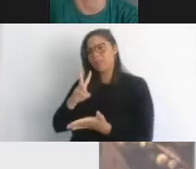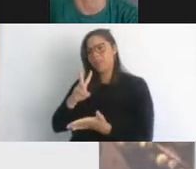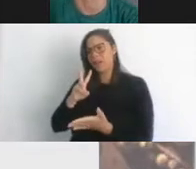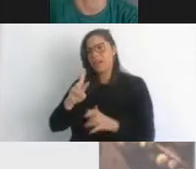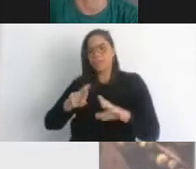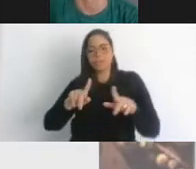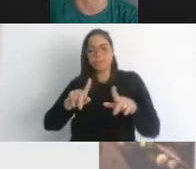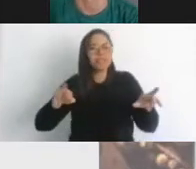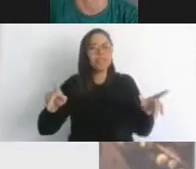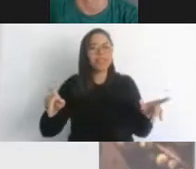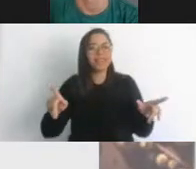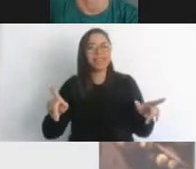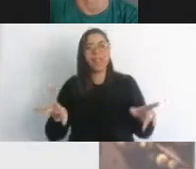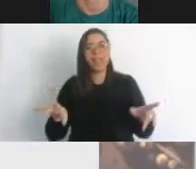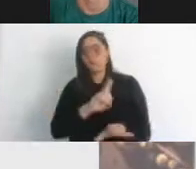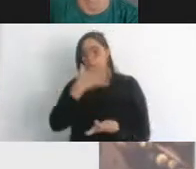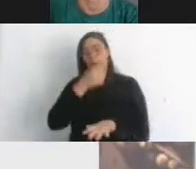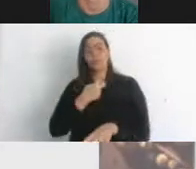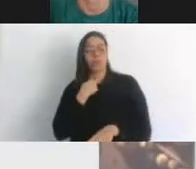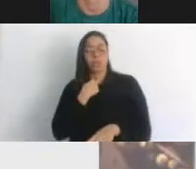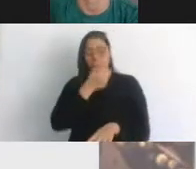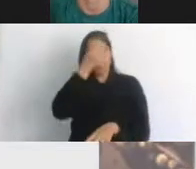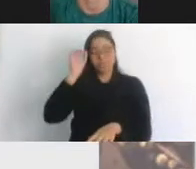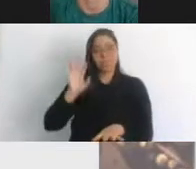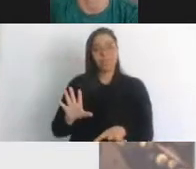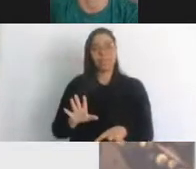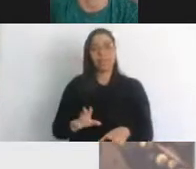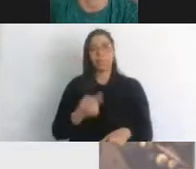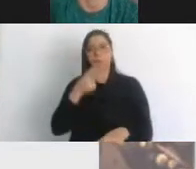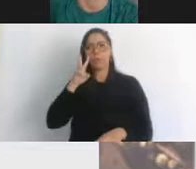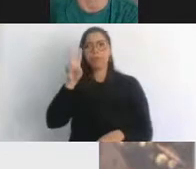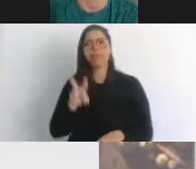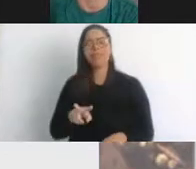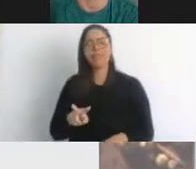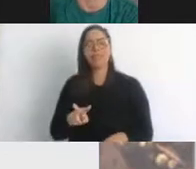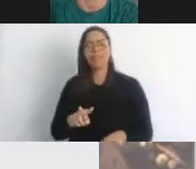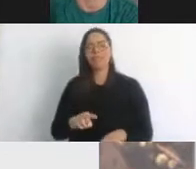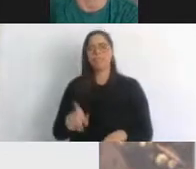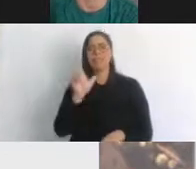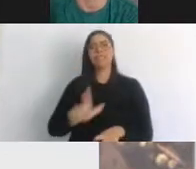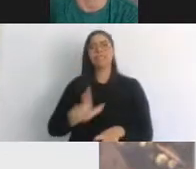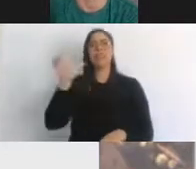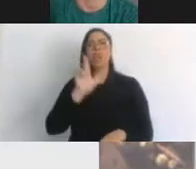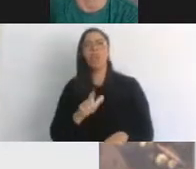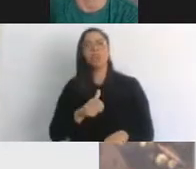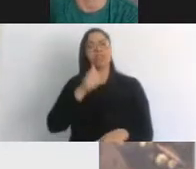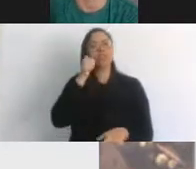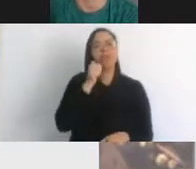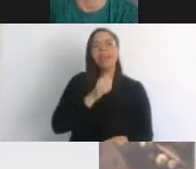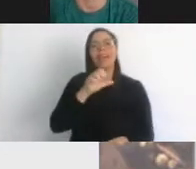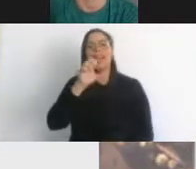a gente não pode esquecer que o que vai impulsionar mesmo uma visibilidade dessa lógica de mulher idade de